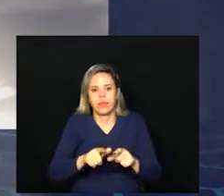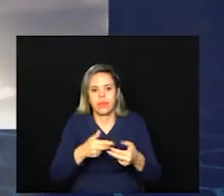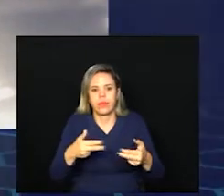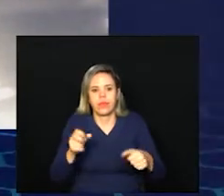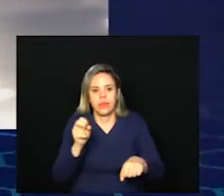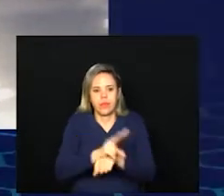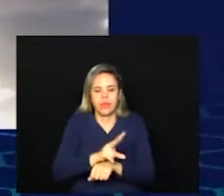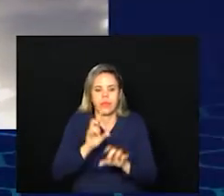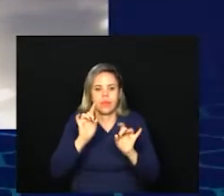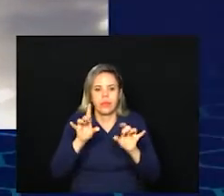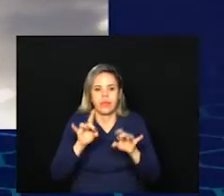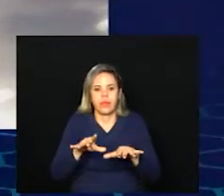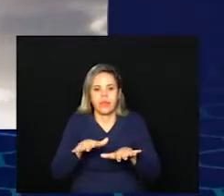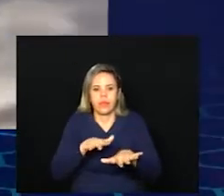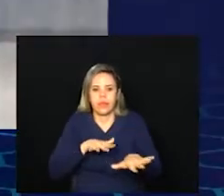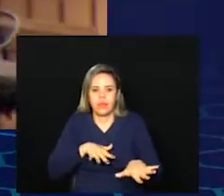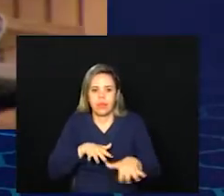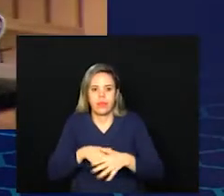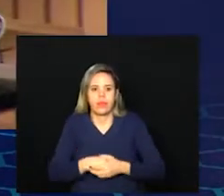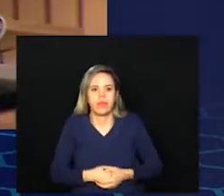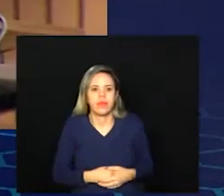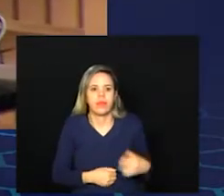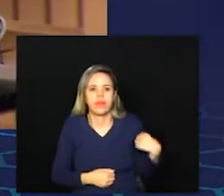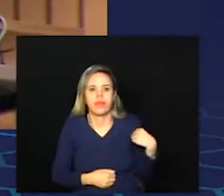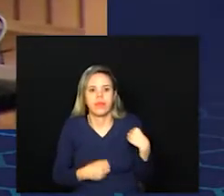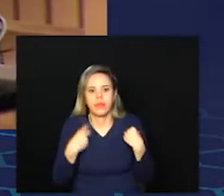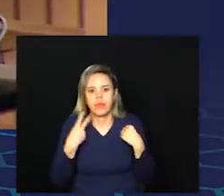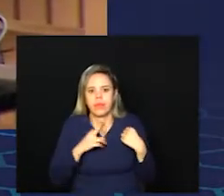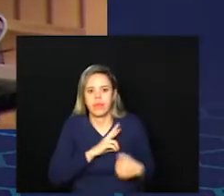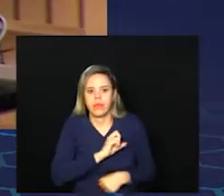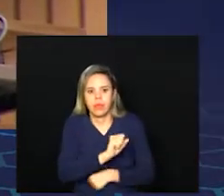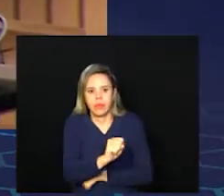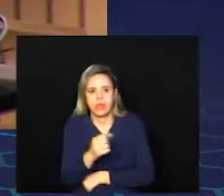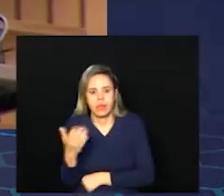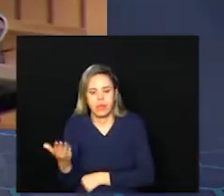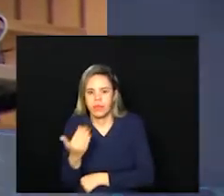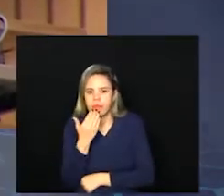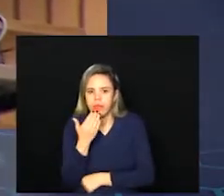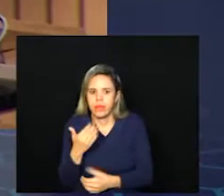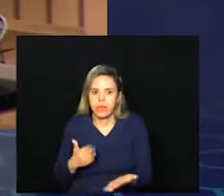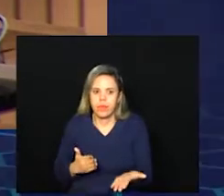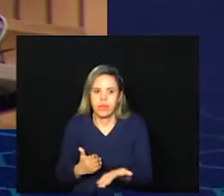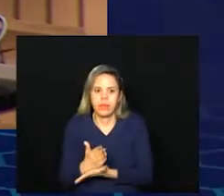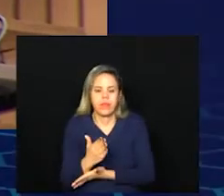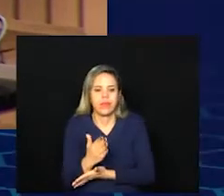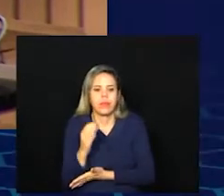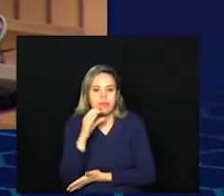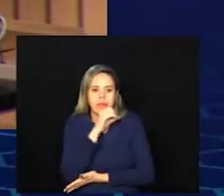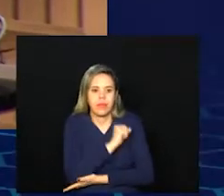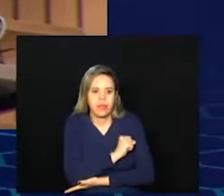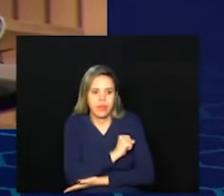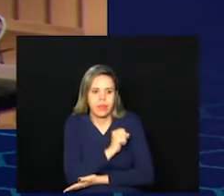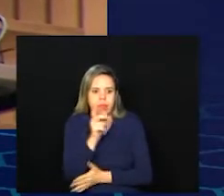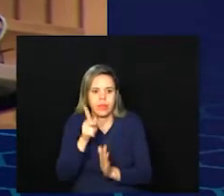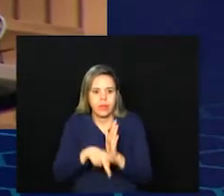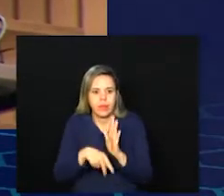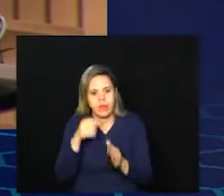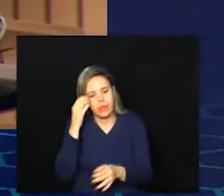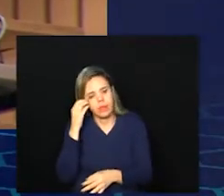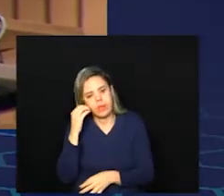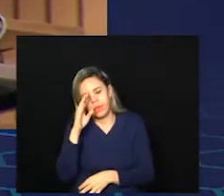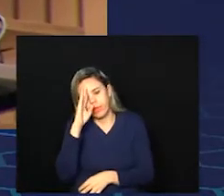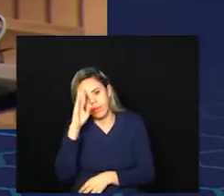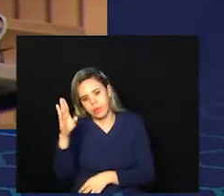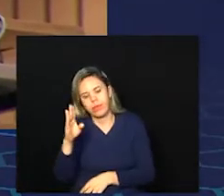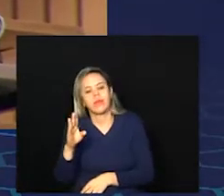vagas especiais de estacionamento. O vereador Luiz Rossini pede a aprovação imediata do projeto que prioriza